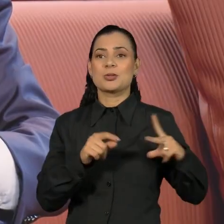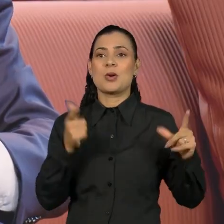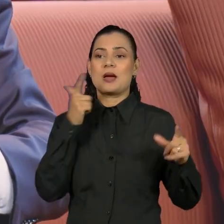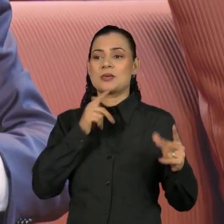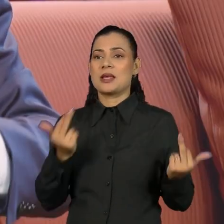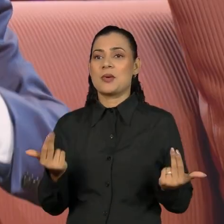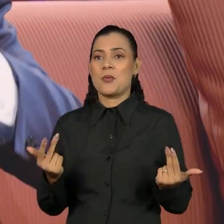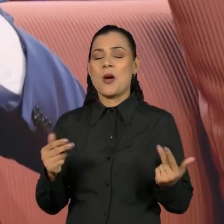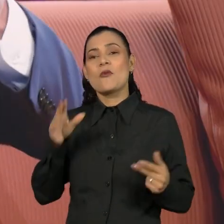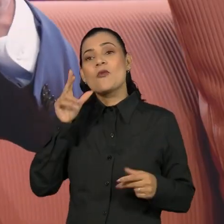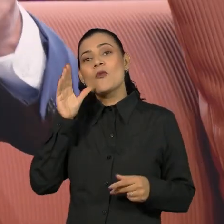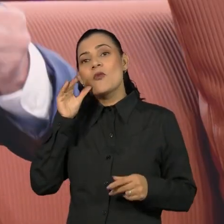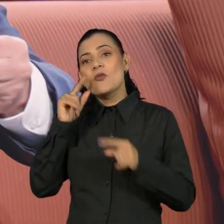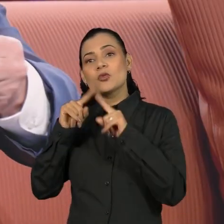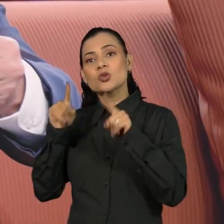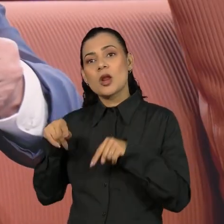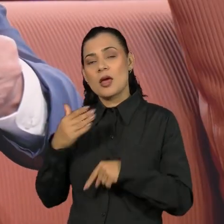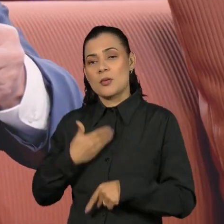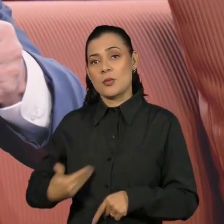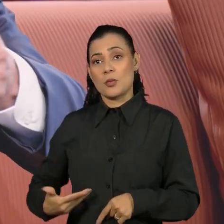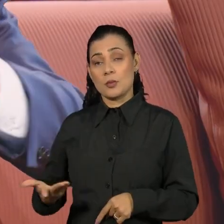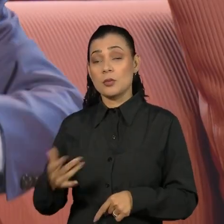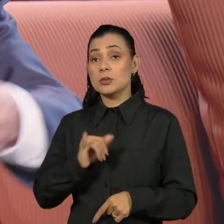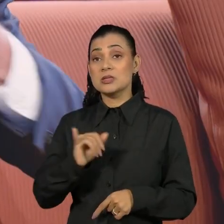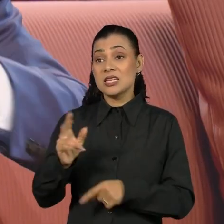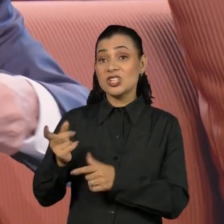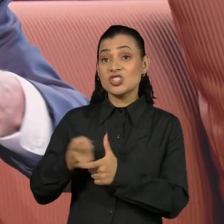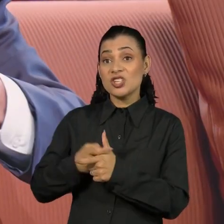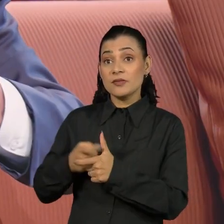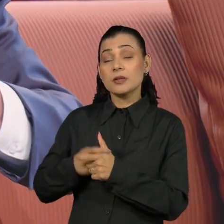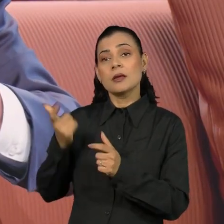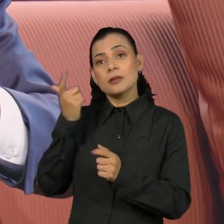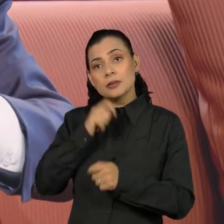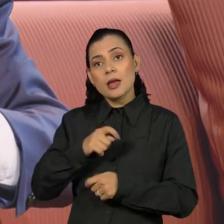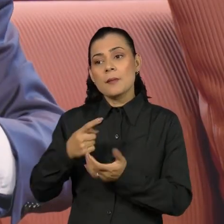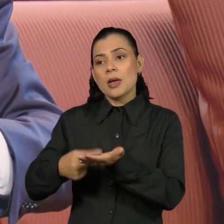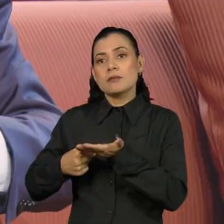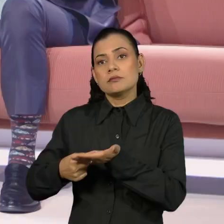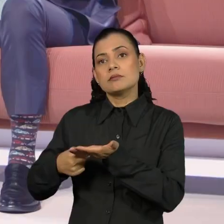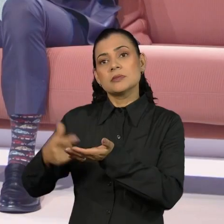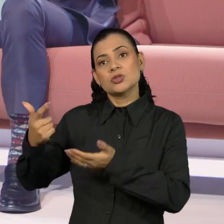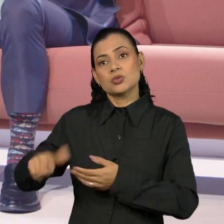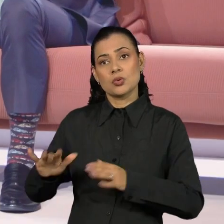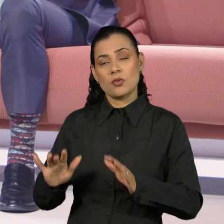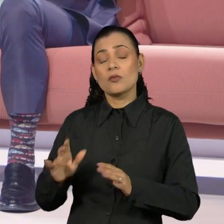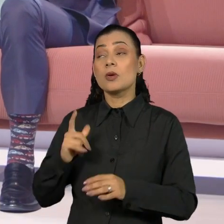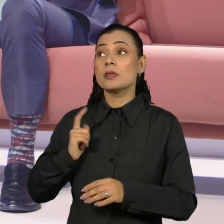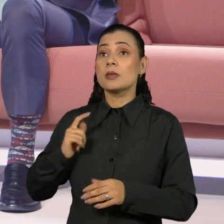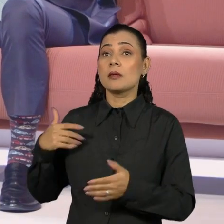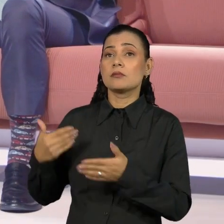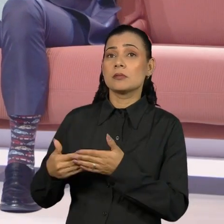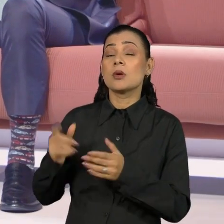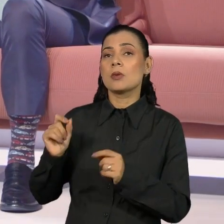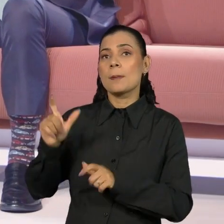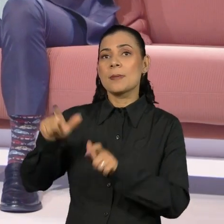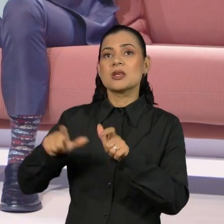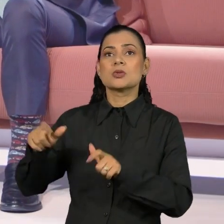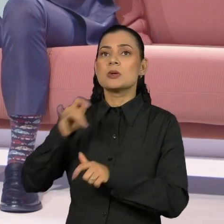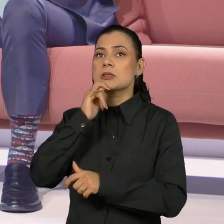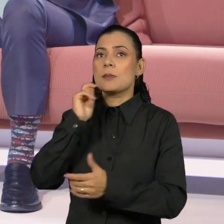privada. Então, aquela pessoa que está endividada, ela vai poder renegociar a sua dívida. Eu tenho um caso que eu verifiquei, a pessoa